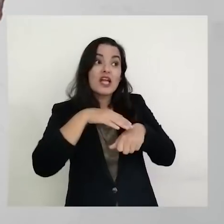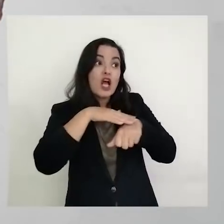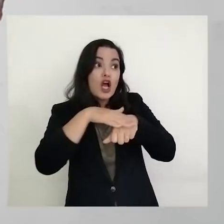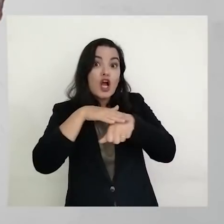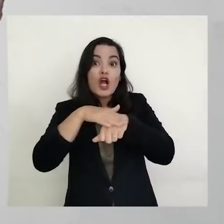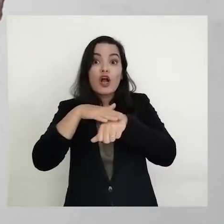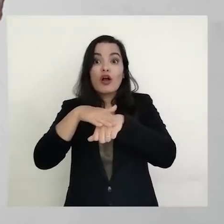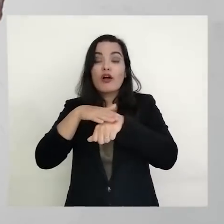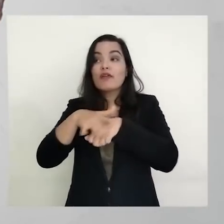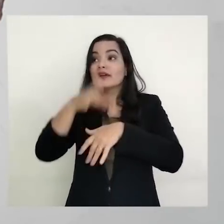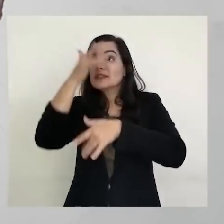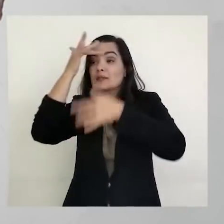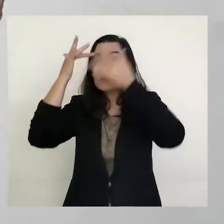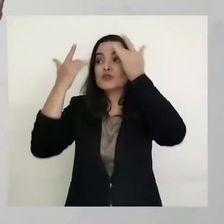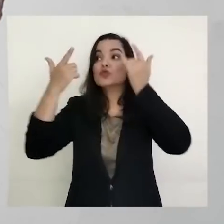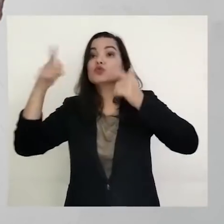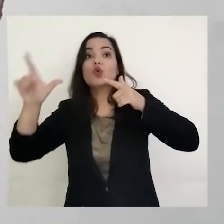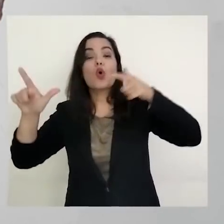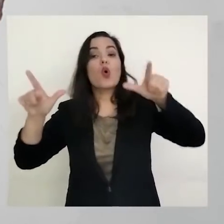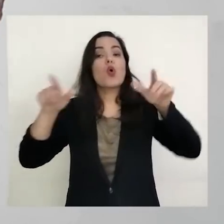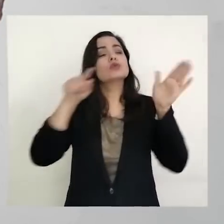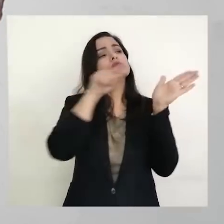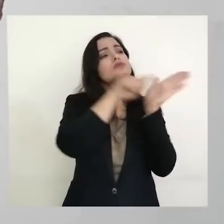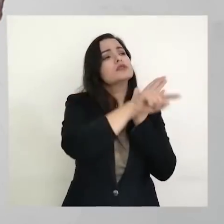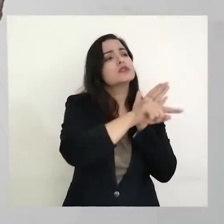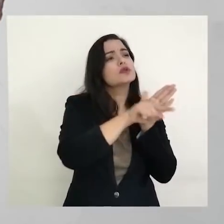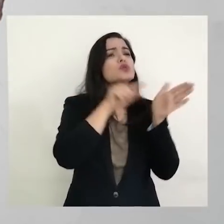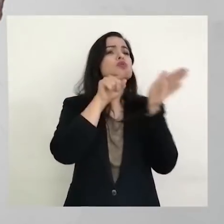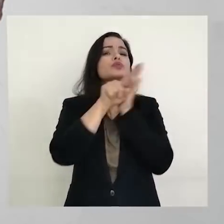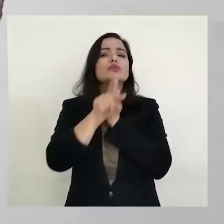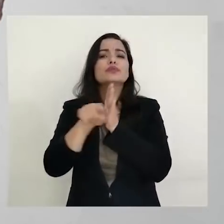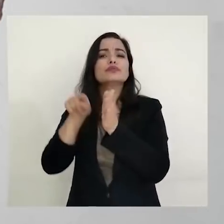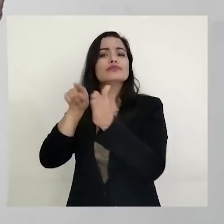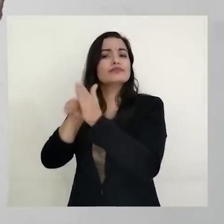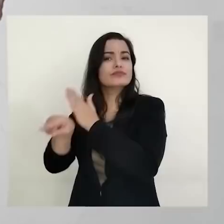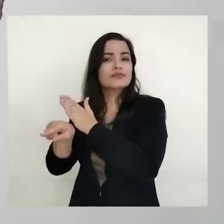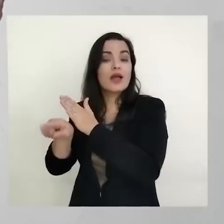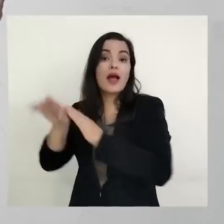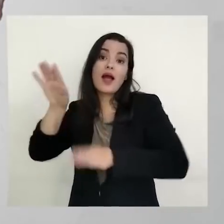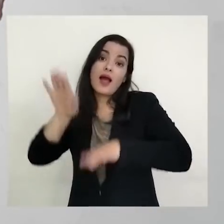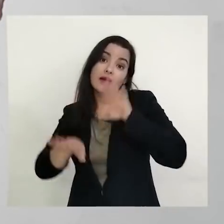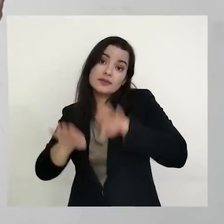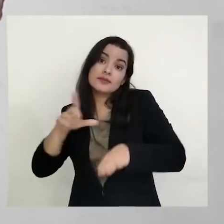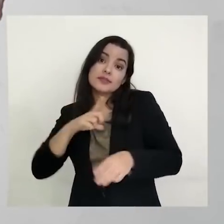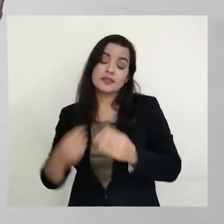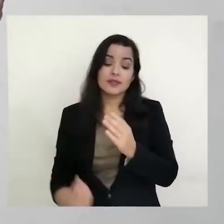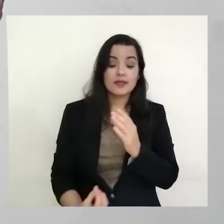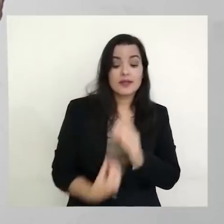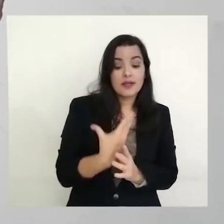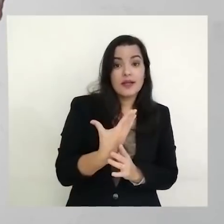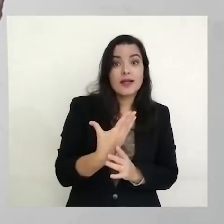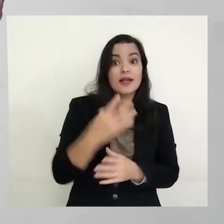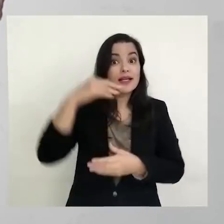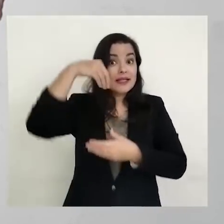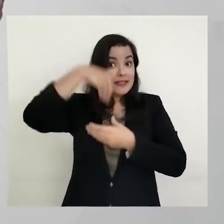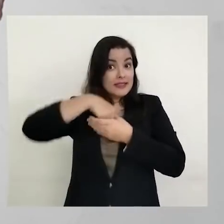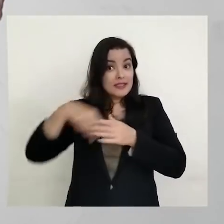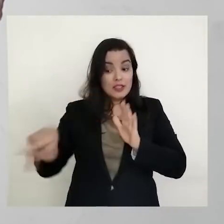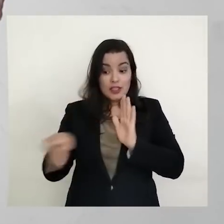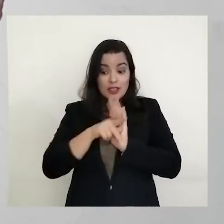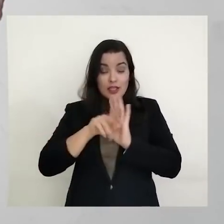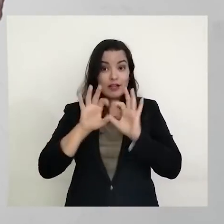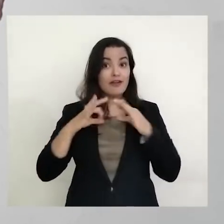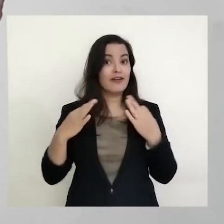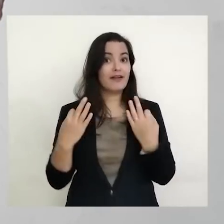Conversem com outras pessoas, perguntem. Às vezes nós temos algumas origens, algumas etnias na nossa família que